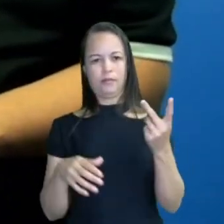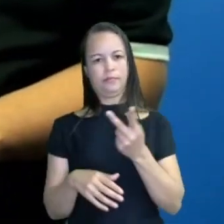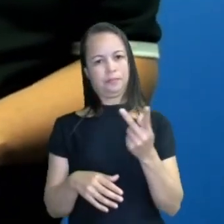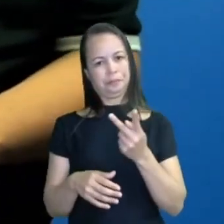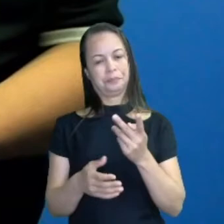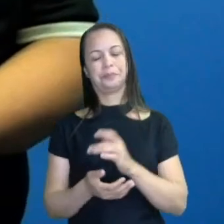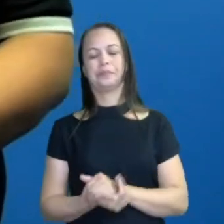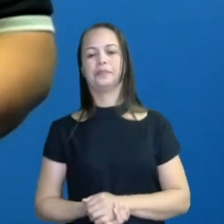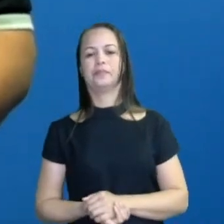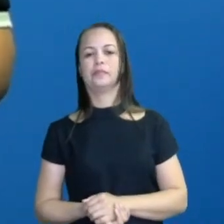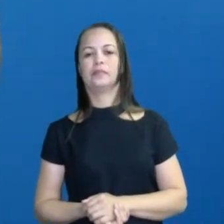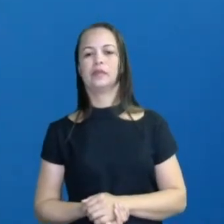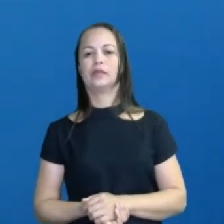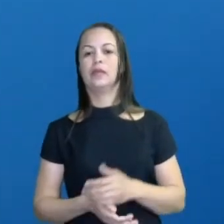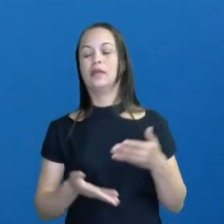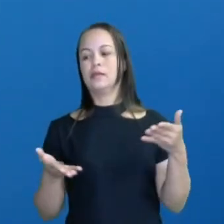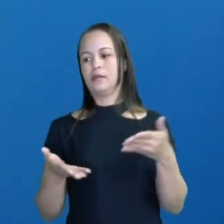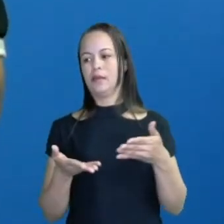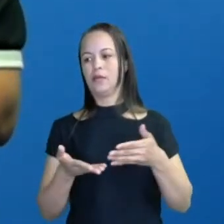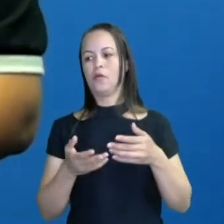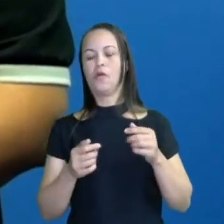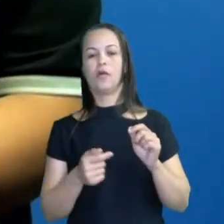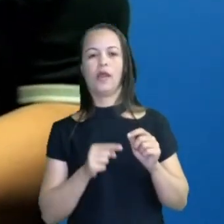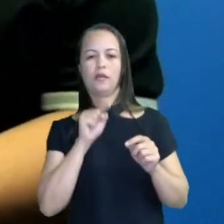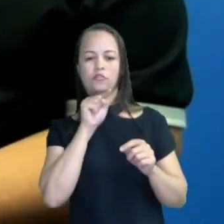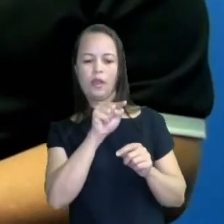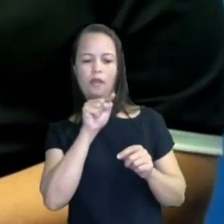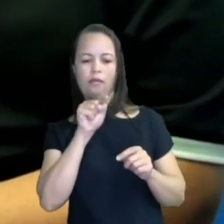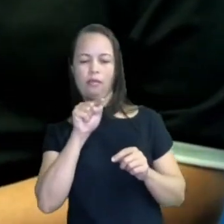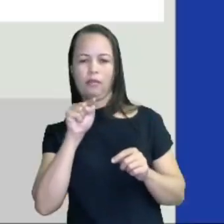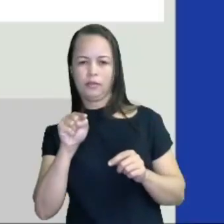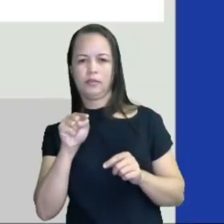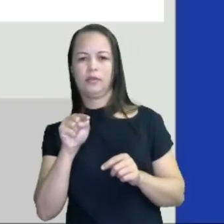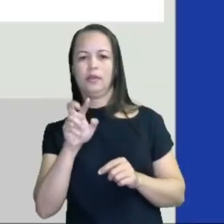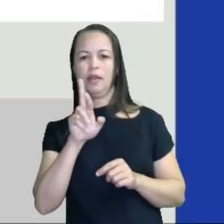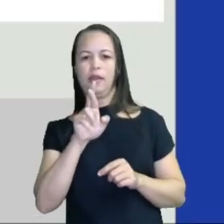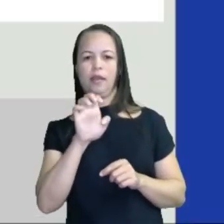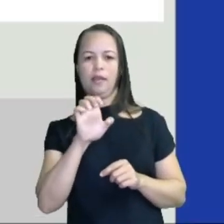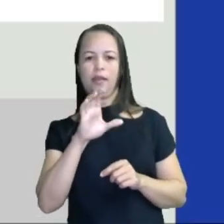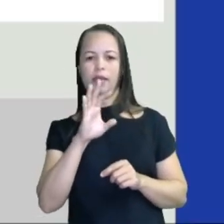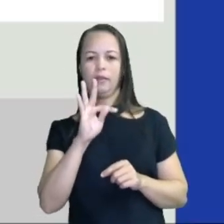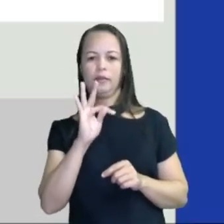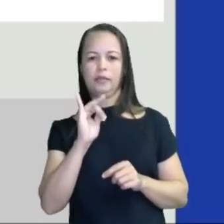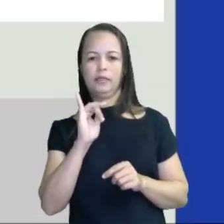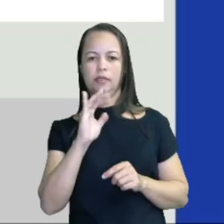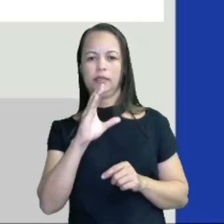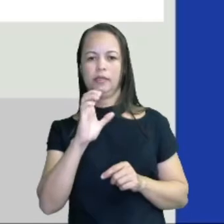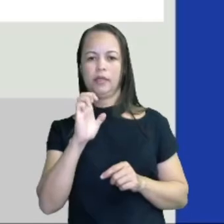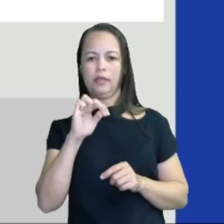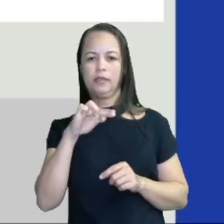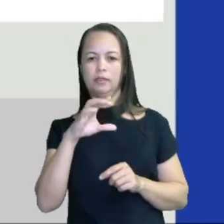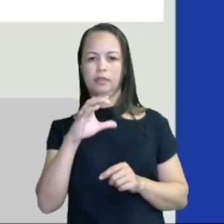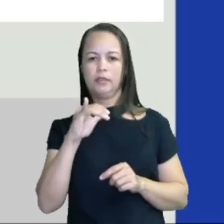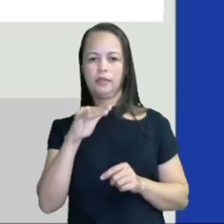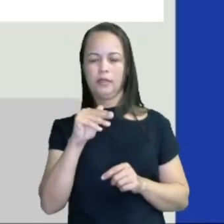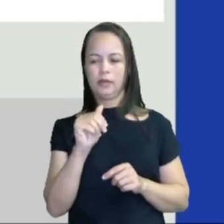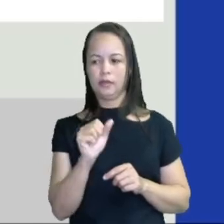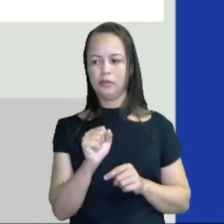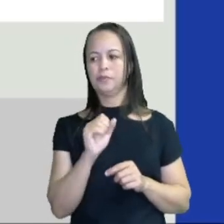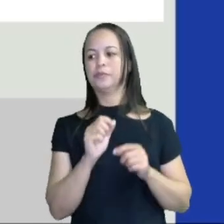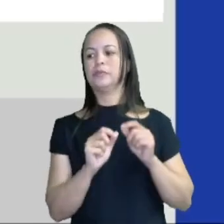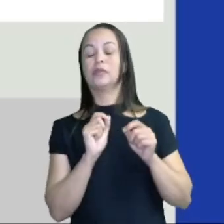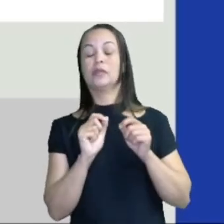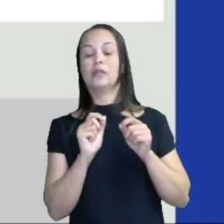E as reticências. Sim, as reticências, elas são utilizadas